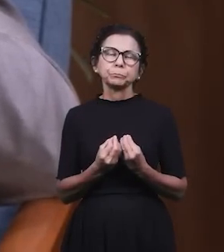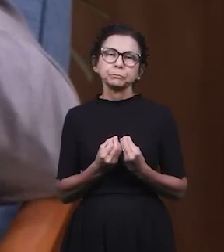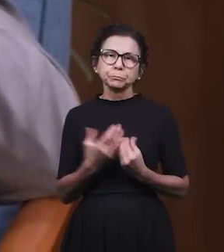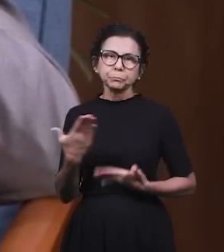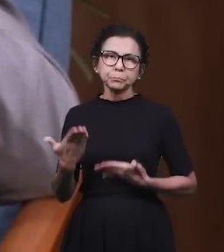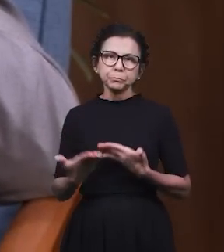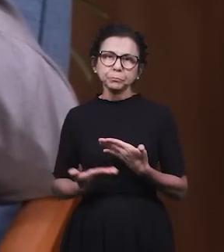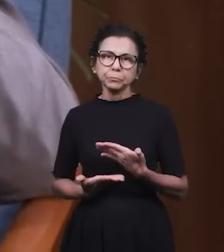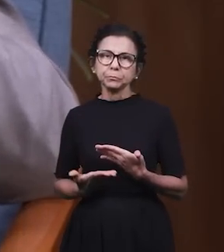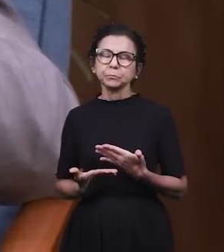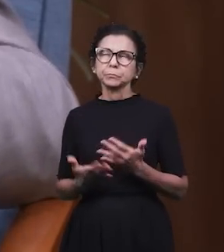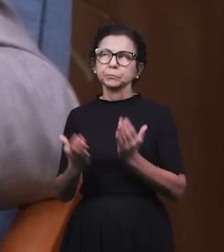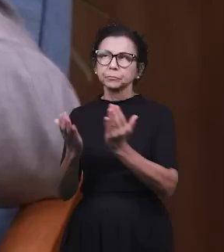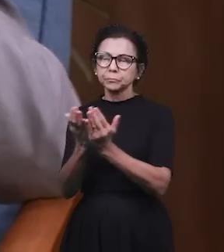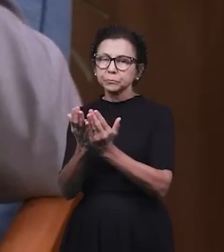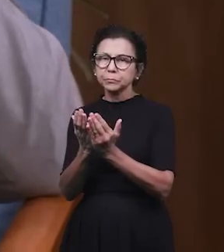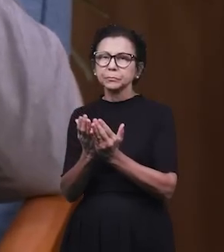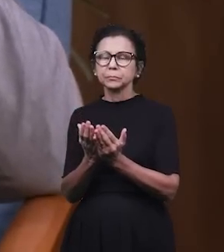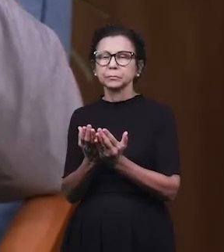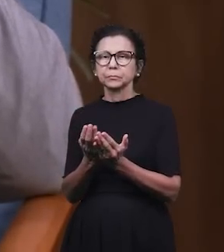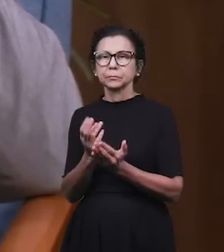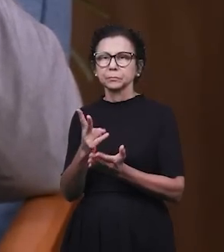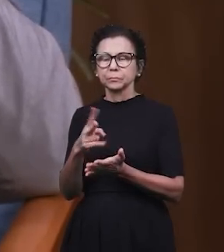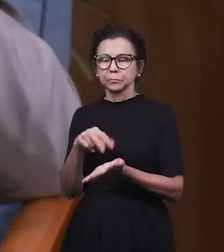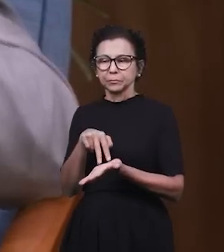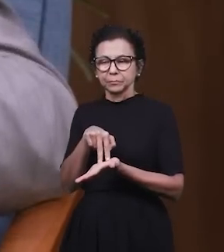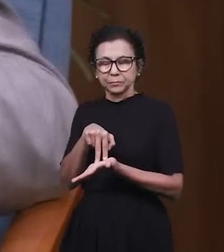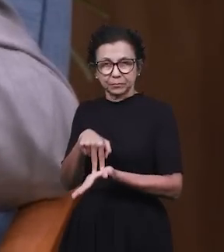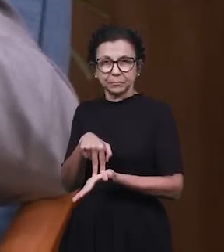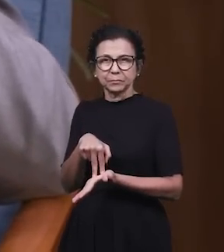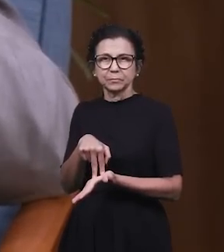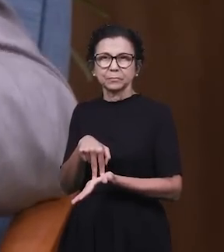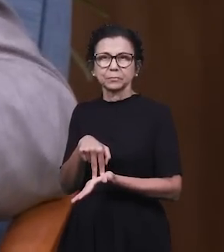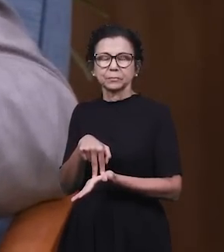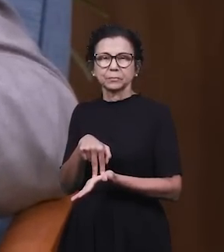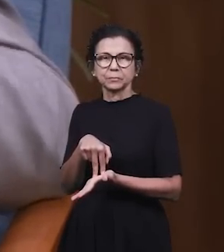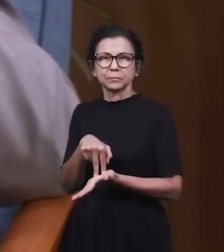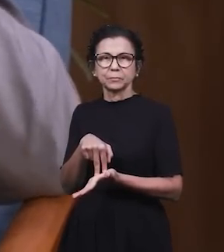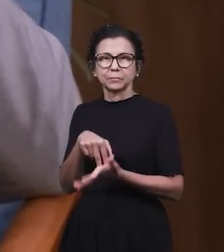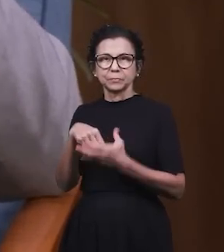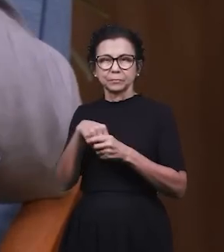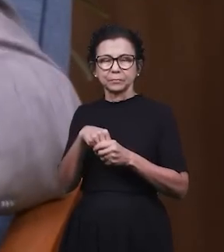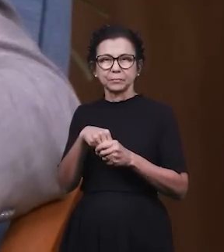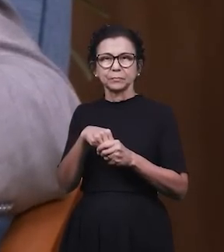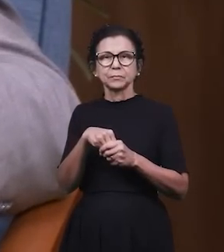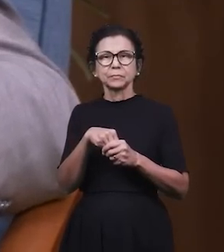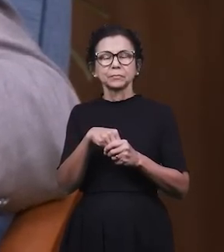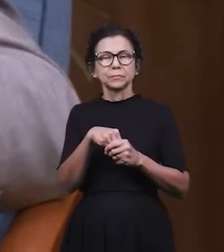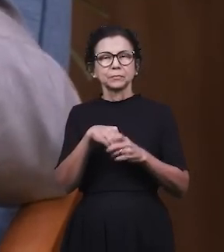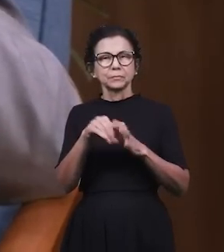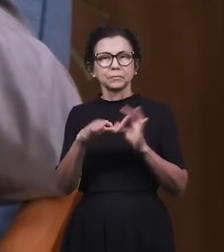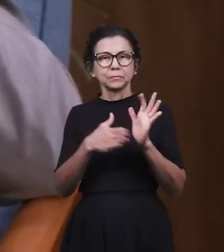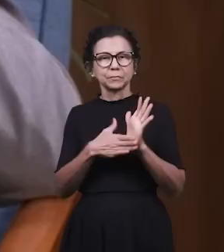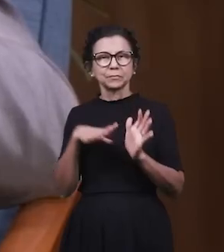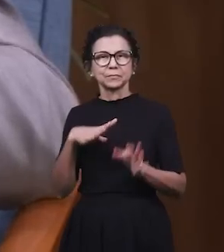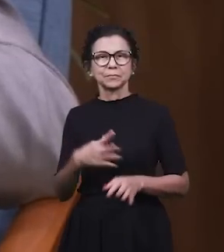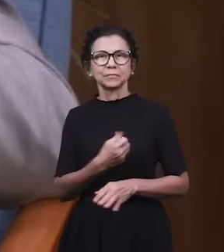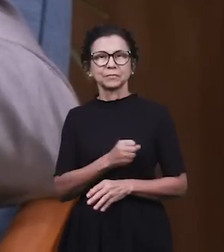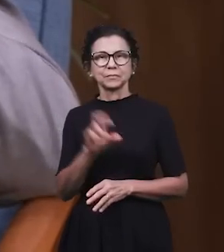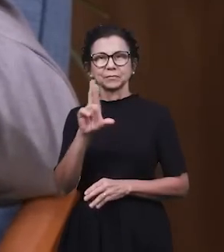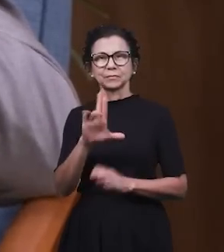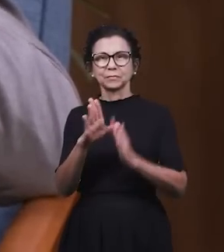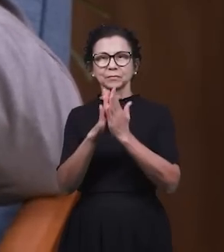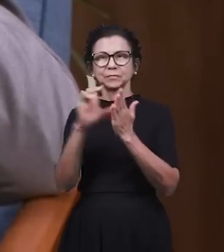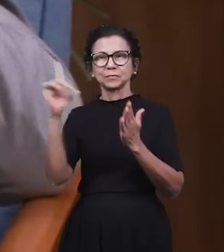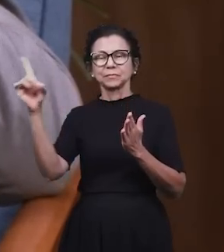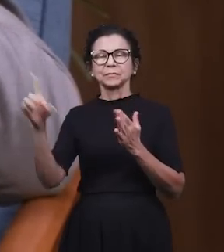ele consegue perseverar, ele consegue se manter de pé nesse projeto, utilizando para